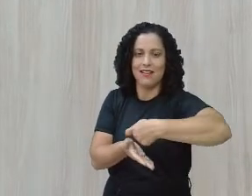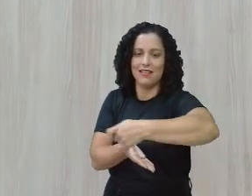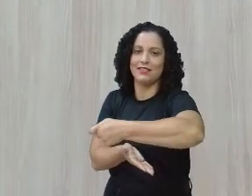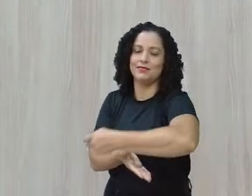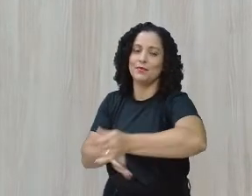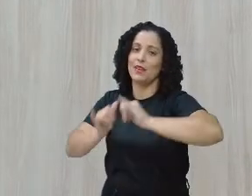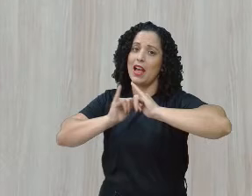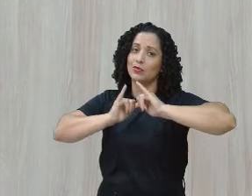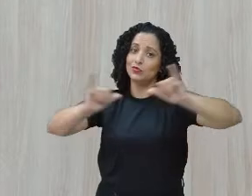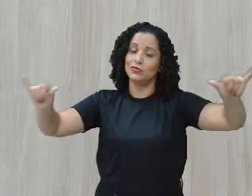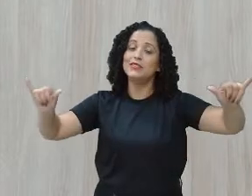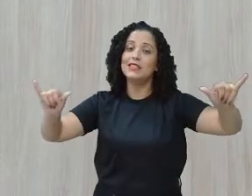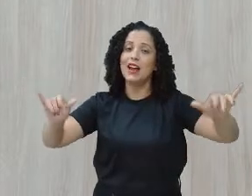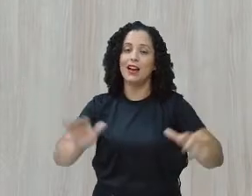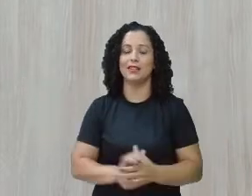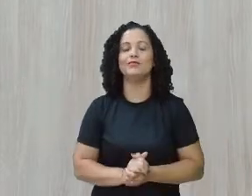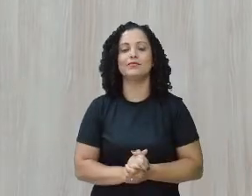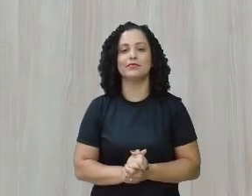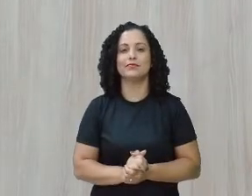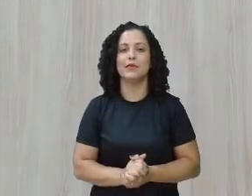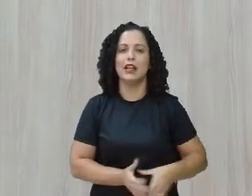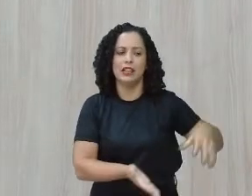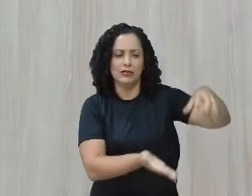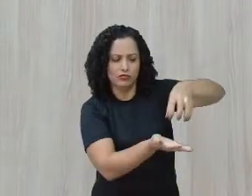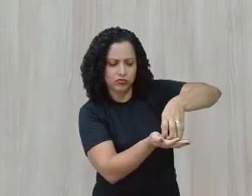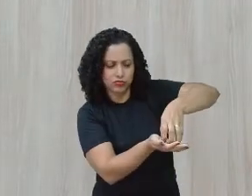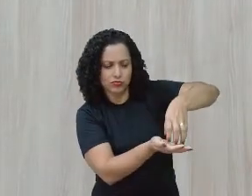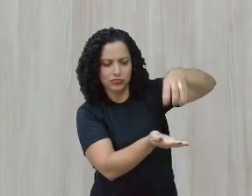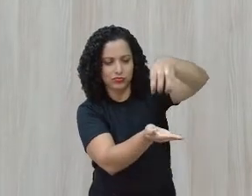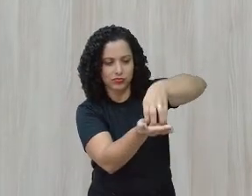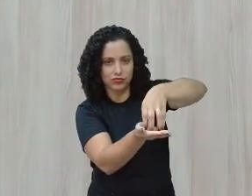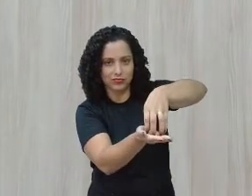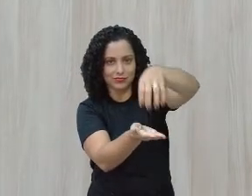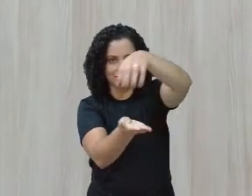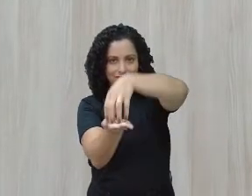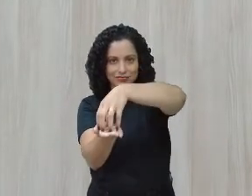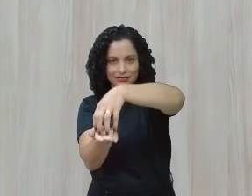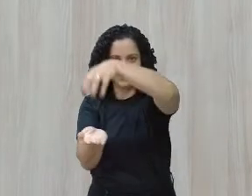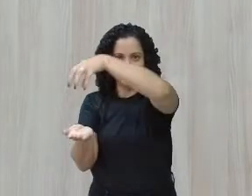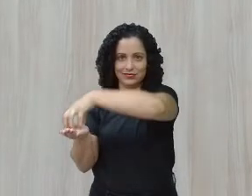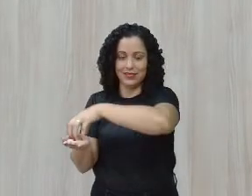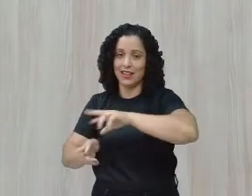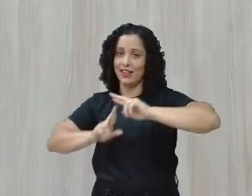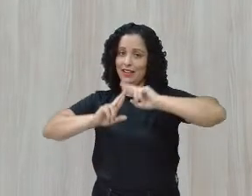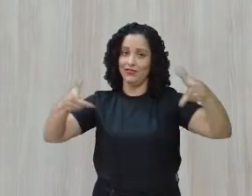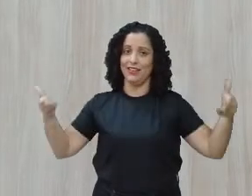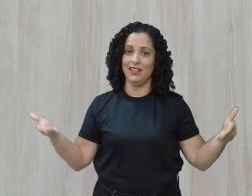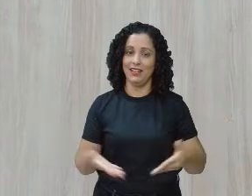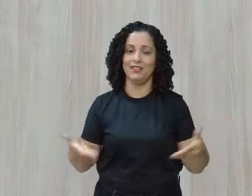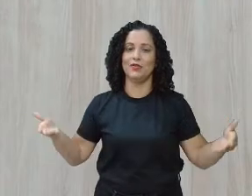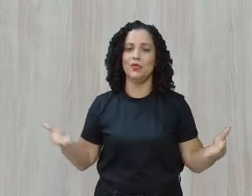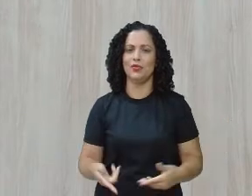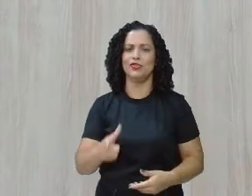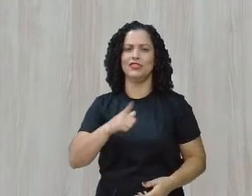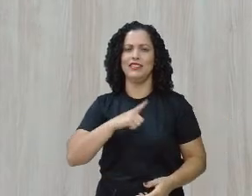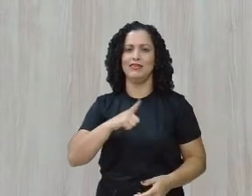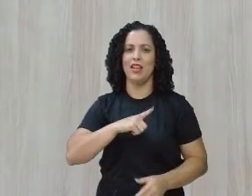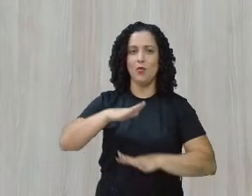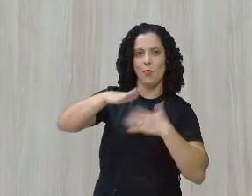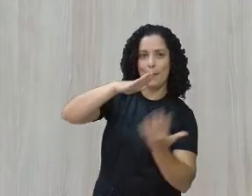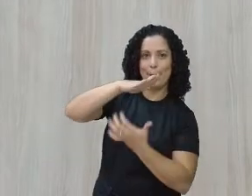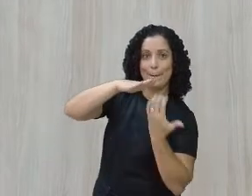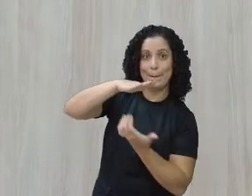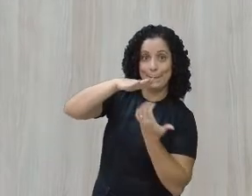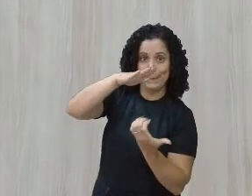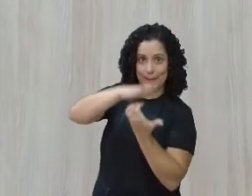a mensagem de posto em posto. Então, era diferente do que acontece hoje, que a gente tem um grande centro de distribuição e